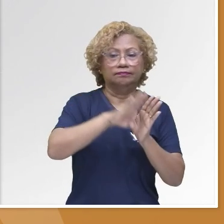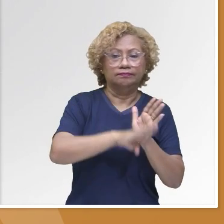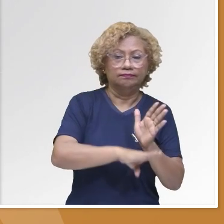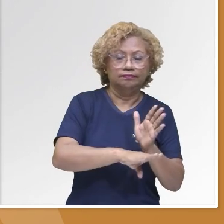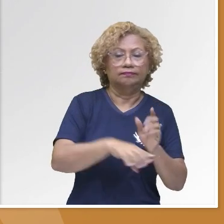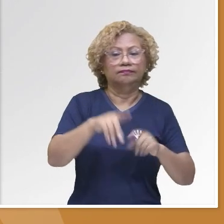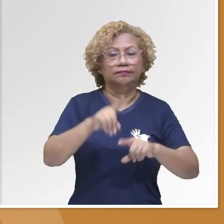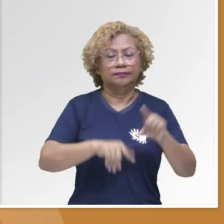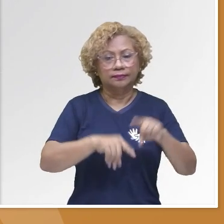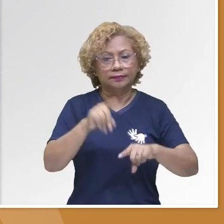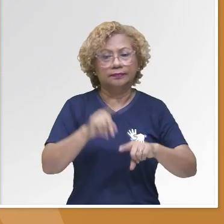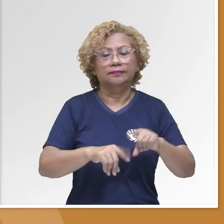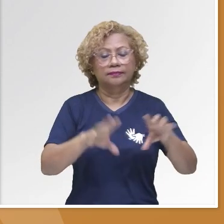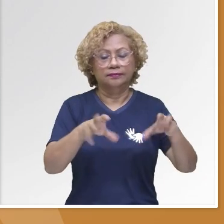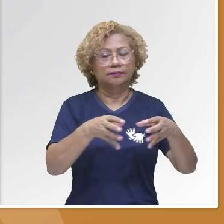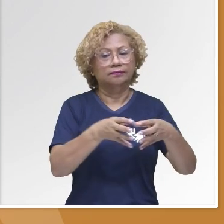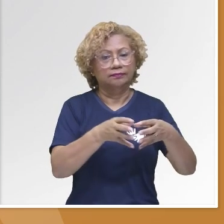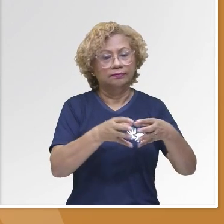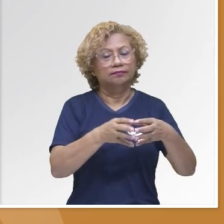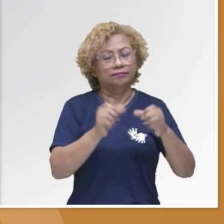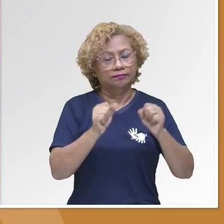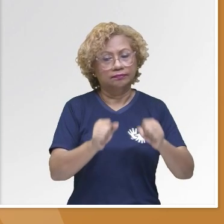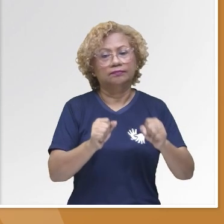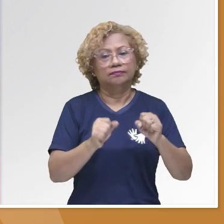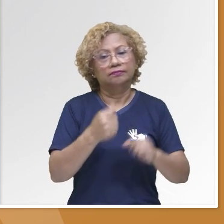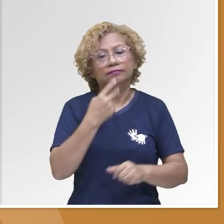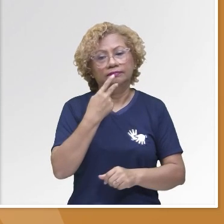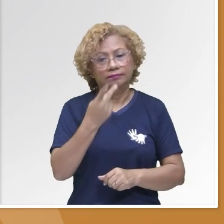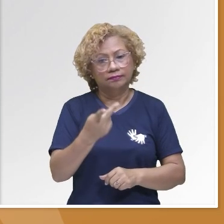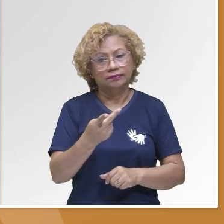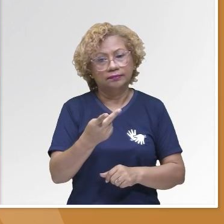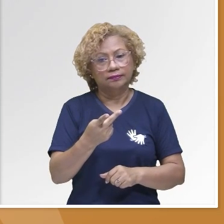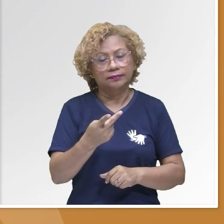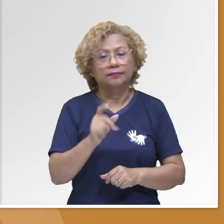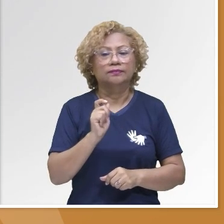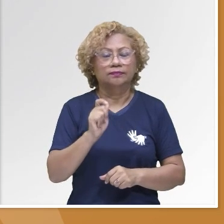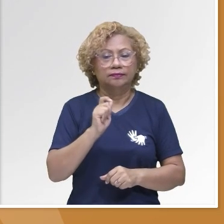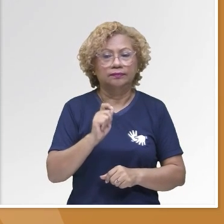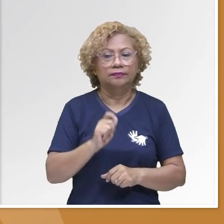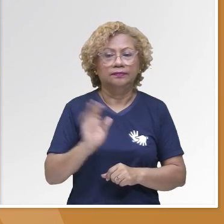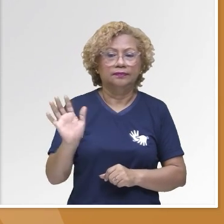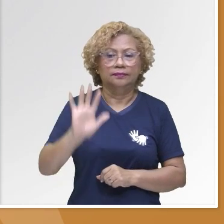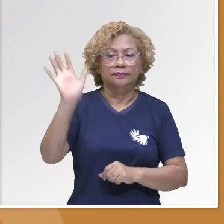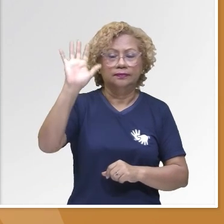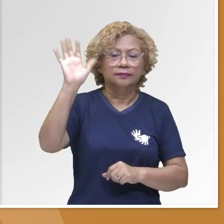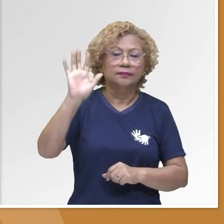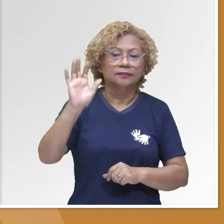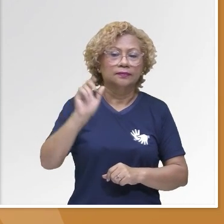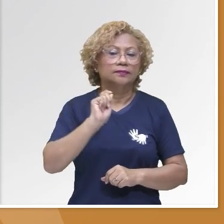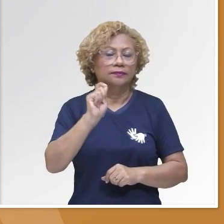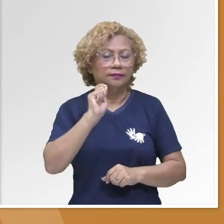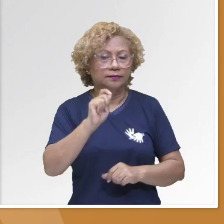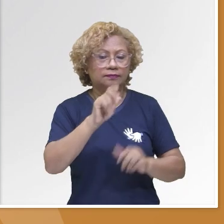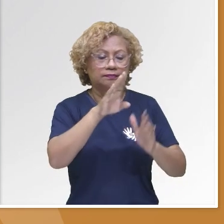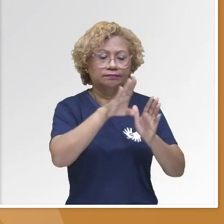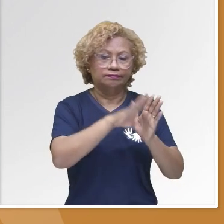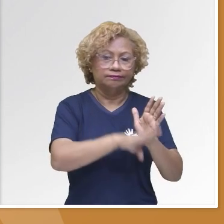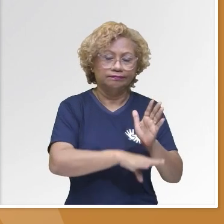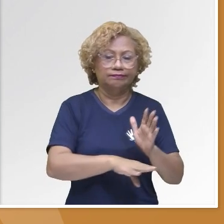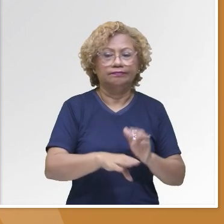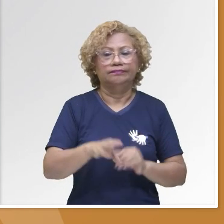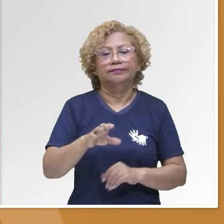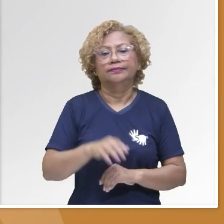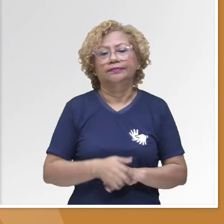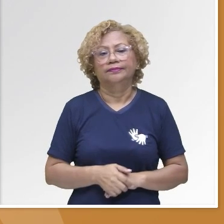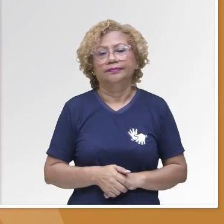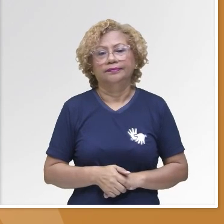produtos que até antes eram mais caros e com pouca oferta, tá? Então, o bloco econômico, a junção dos